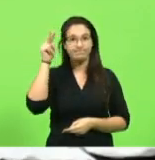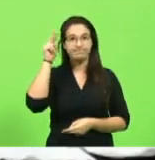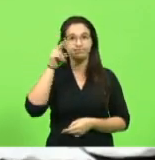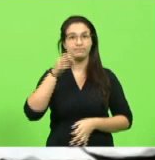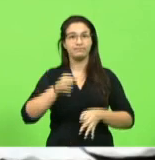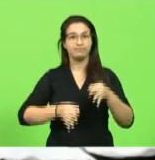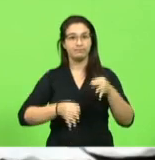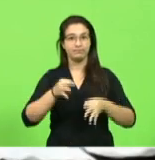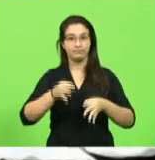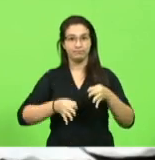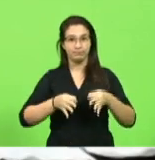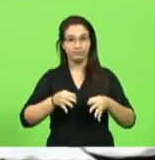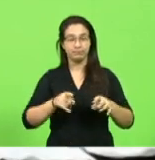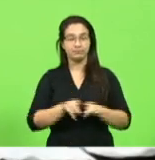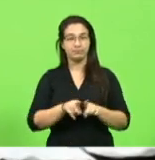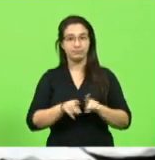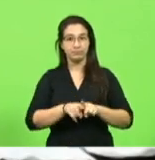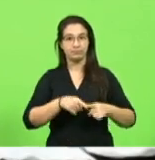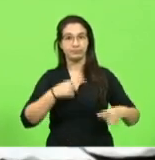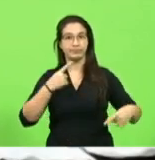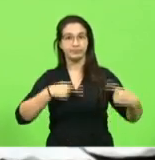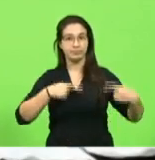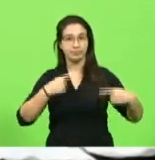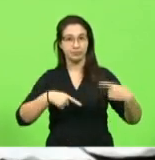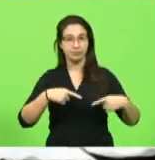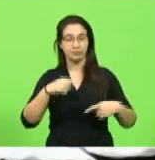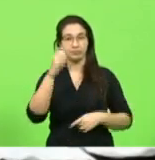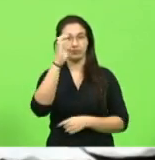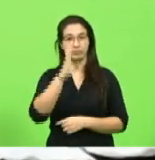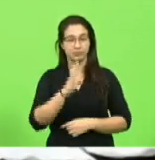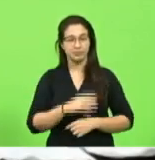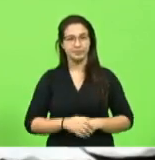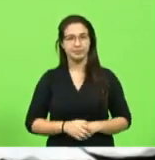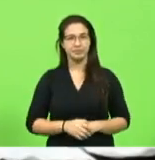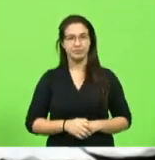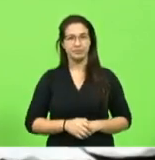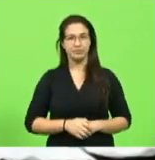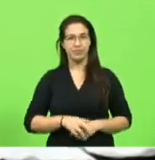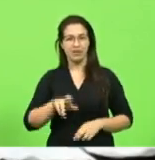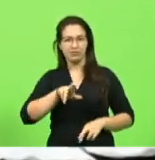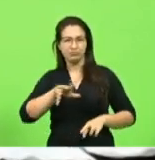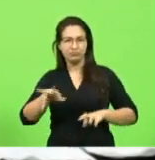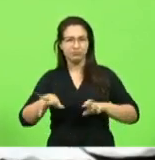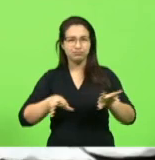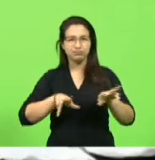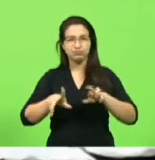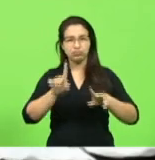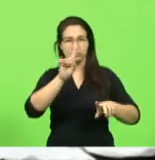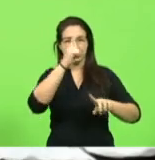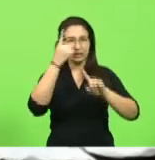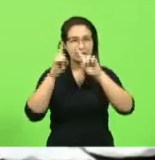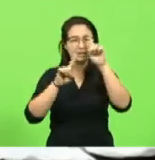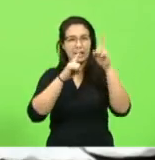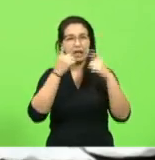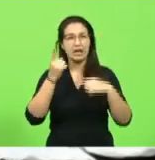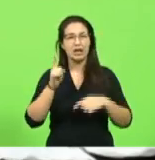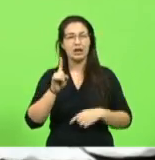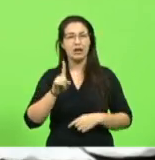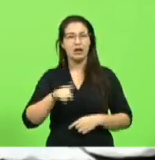brasileiro. É muito evidente que a diversidade de ideias, ela é